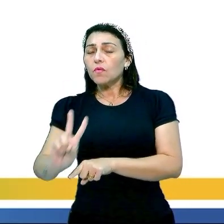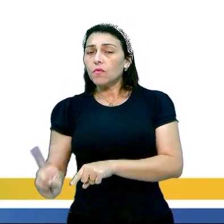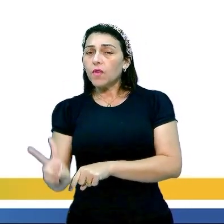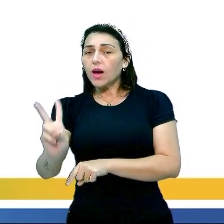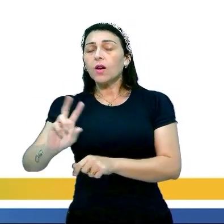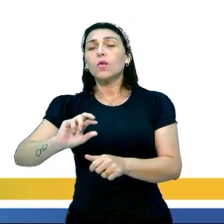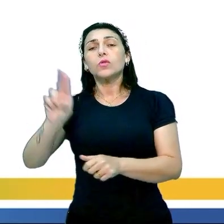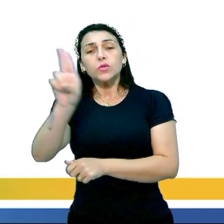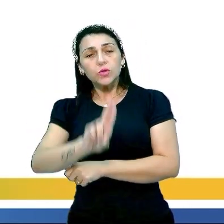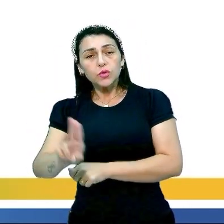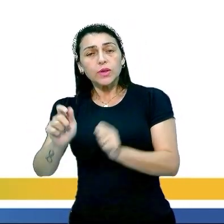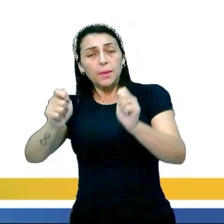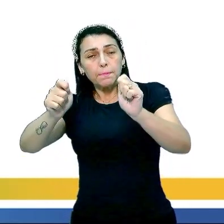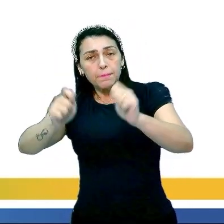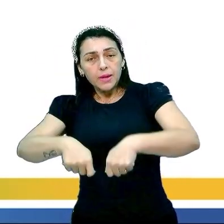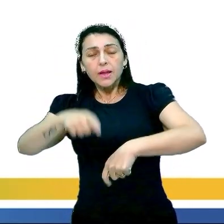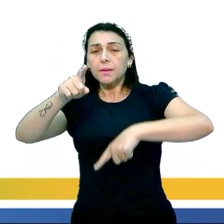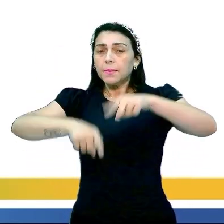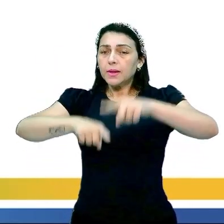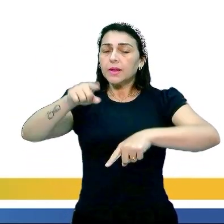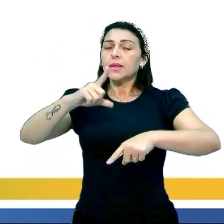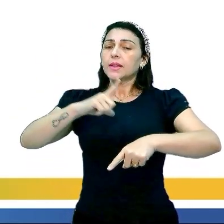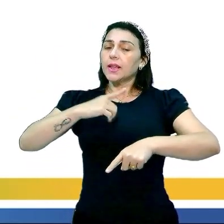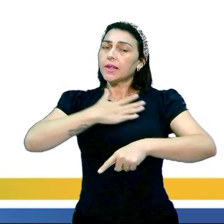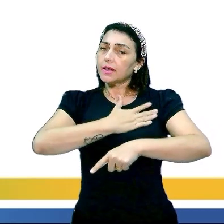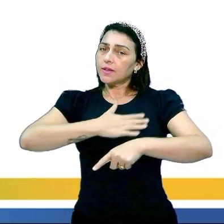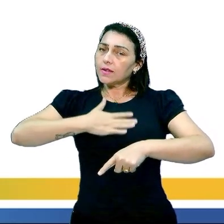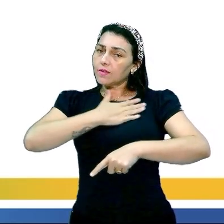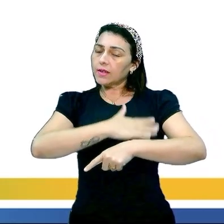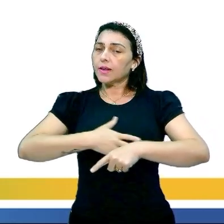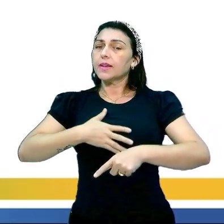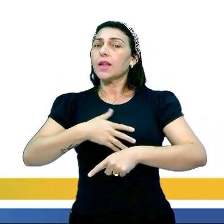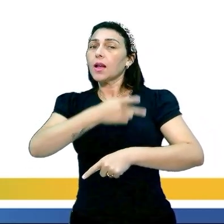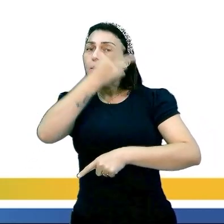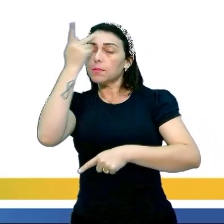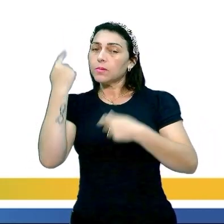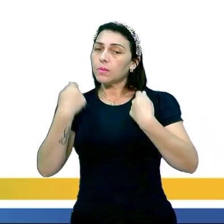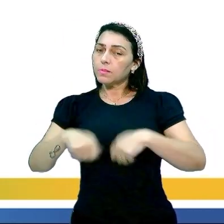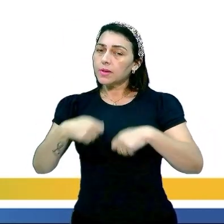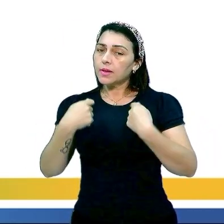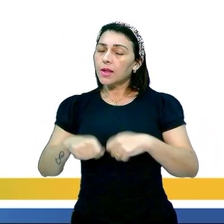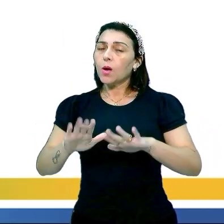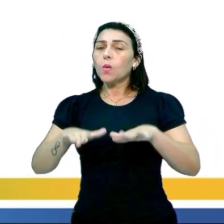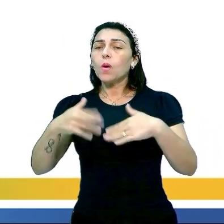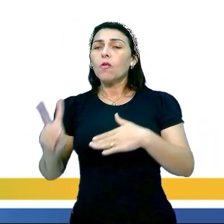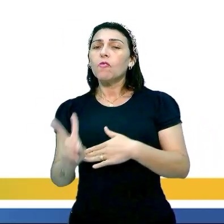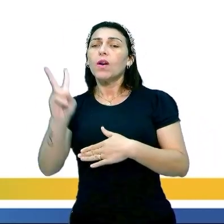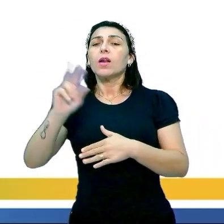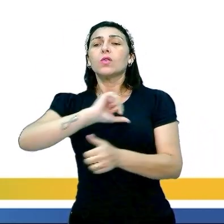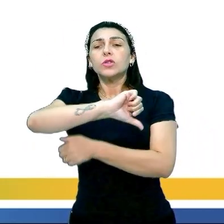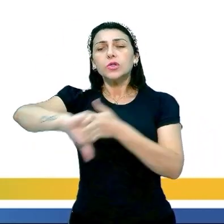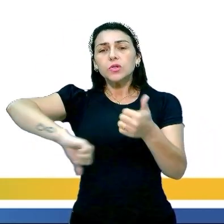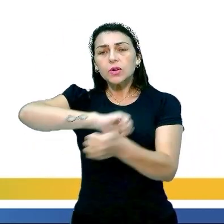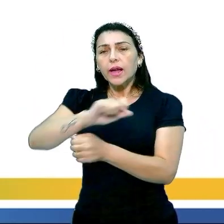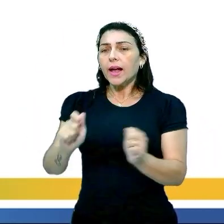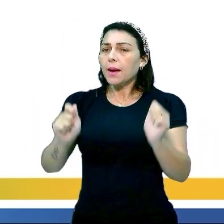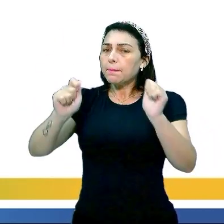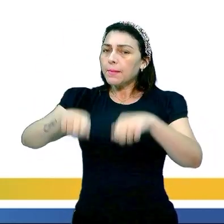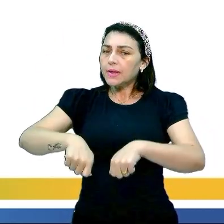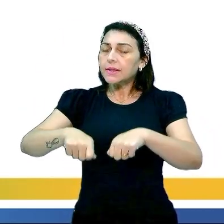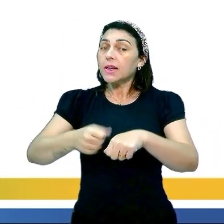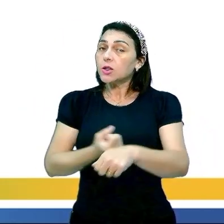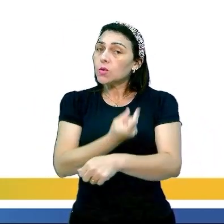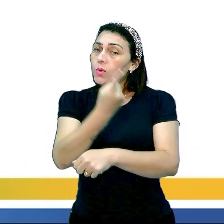uso é a capacidade que a mercadoria tem de satisfazer necessidades. E qual é o valor de troca? O valor de troca